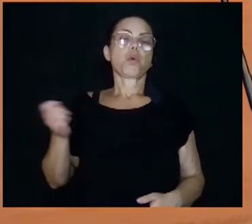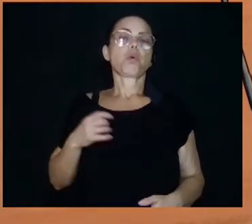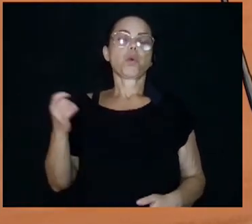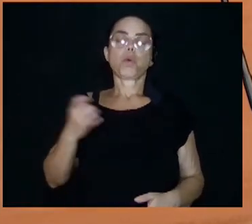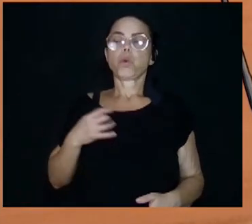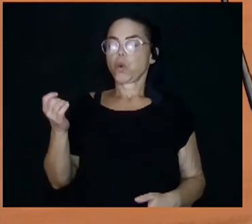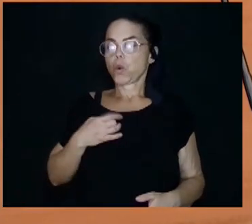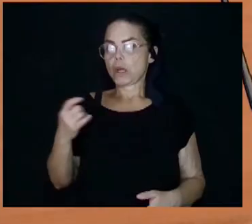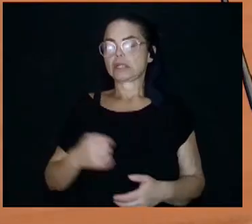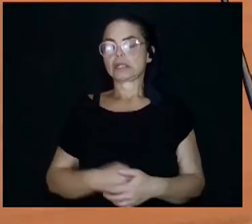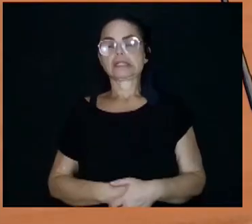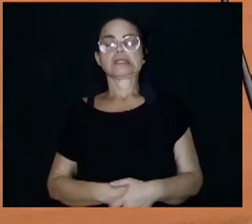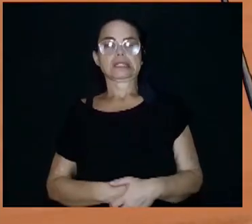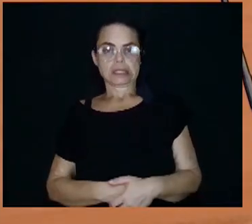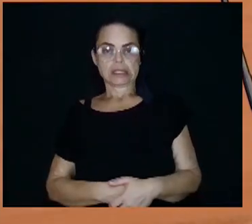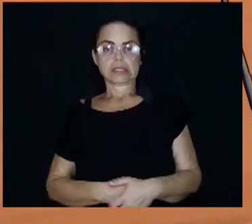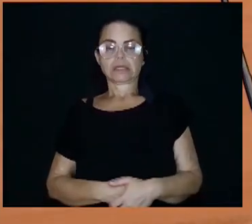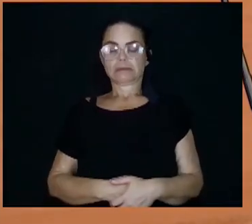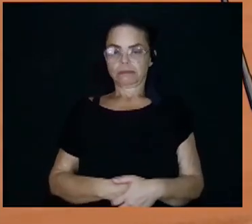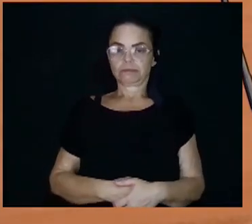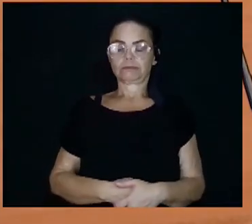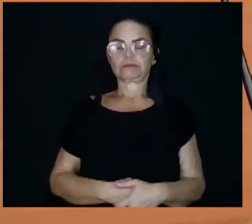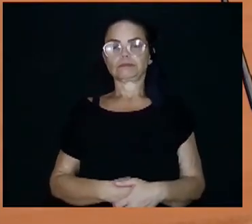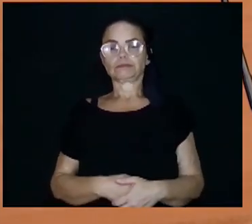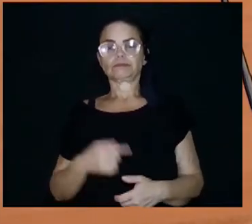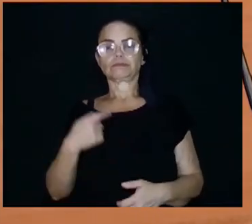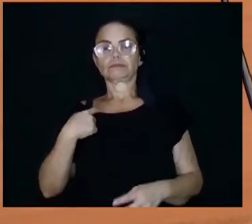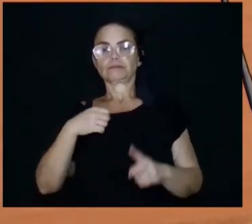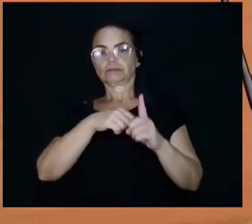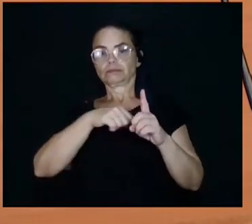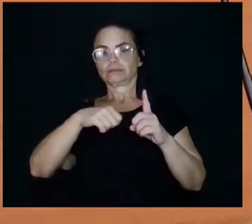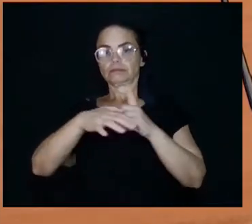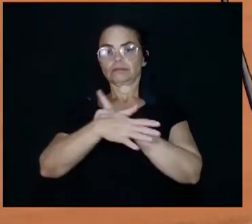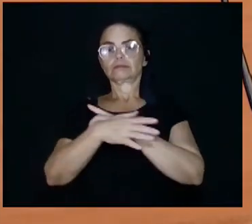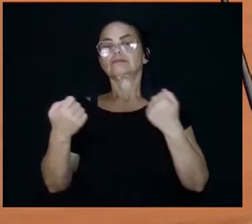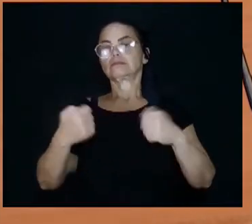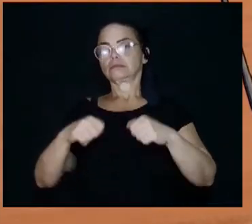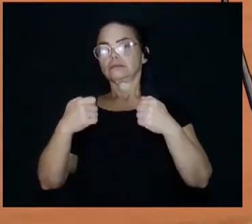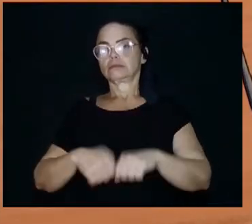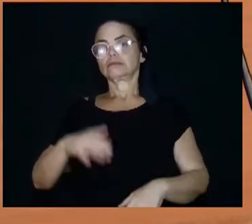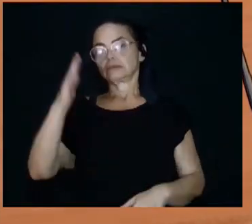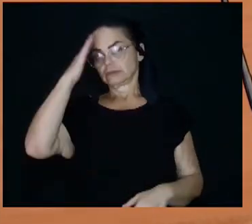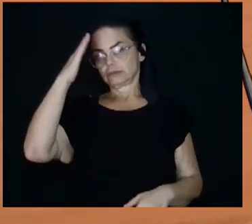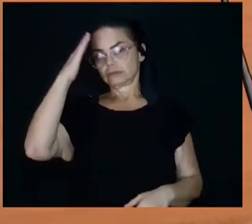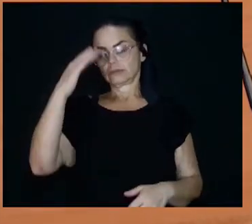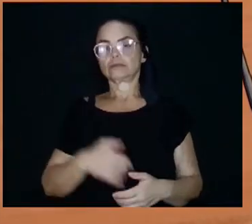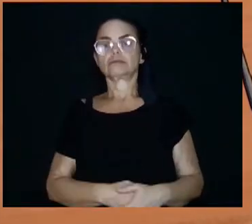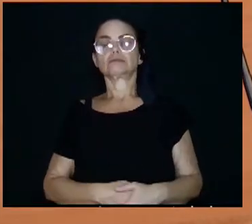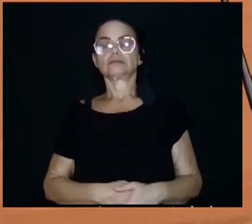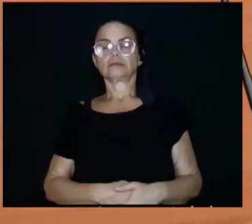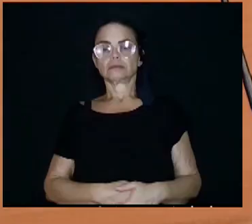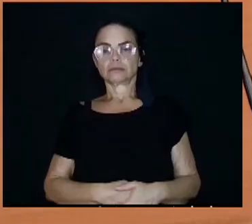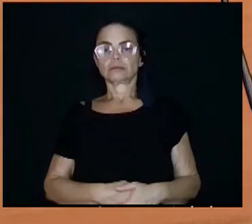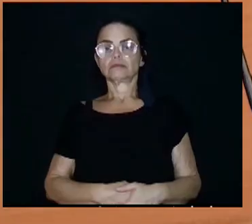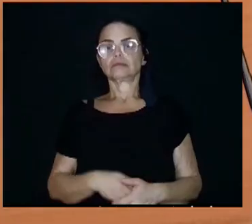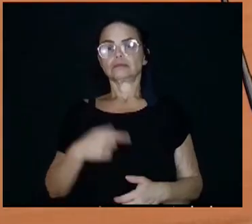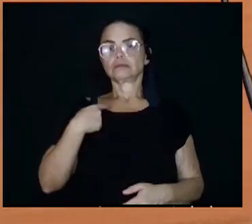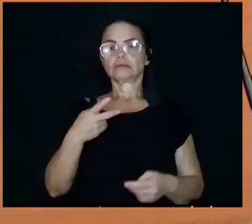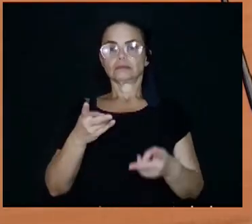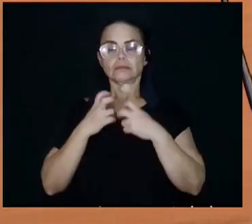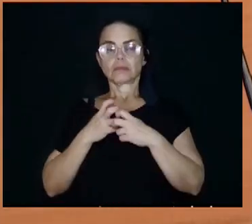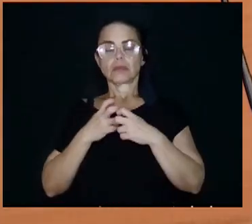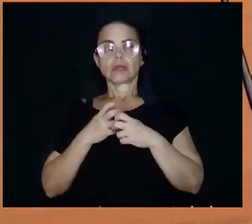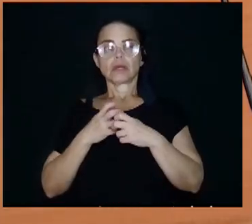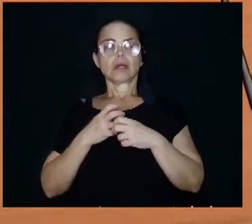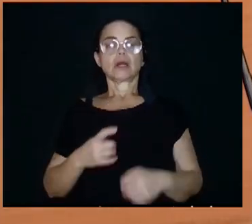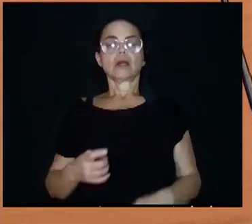fala. Então, a sociedade, ela precisa entender que quando escuta alguém gaguejar, o